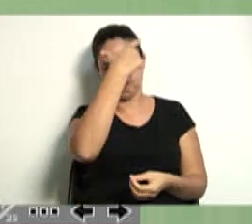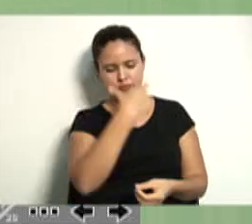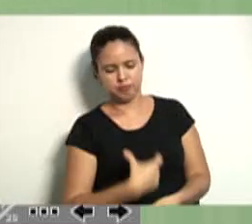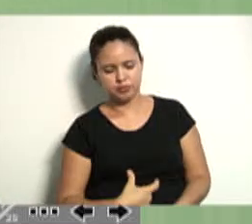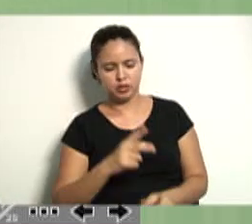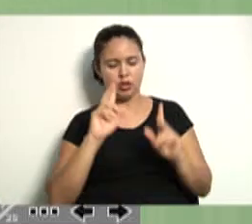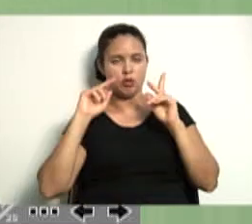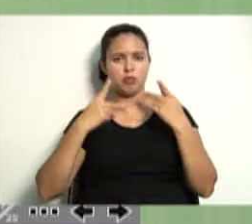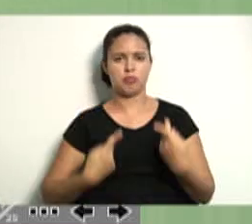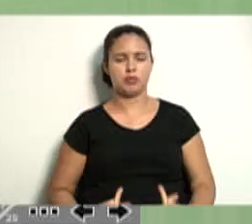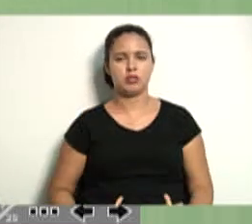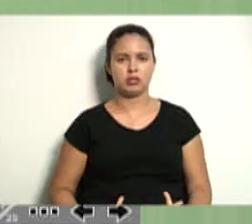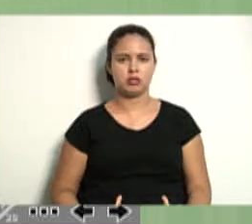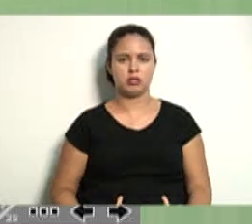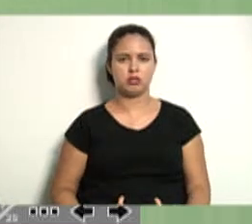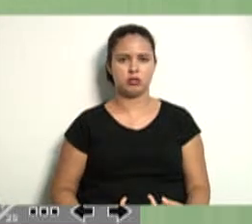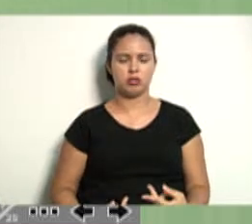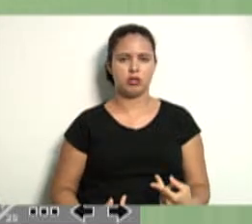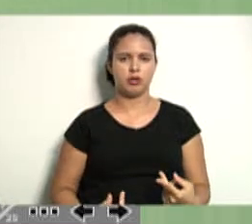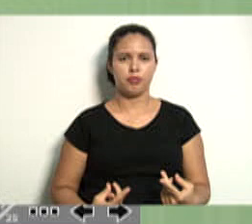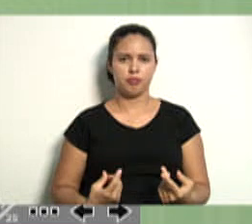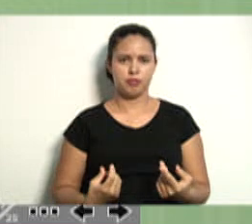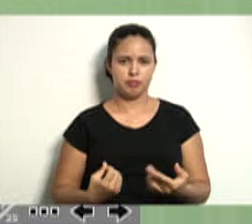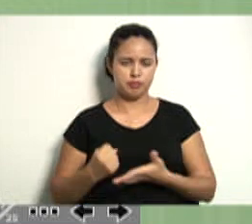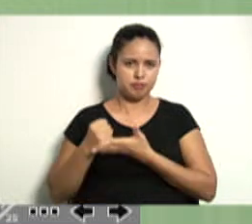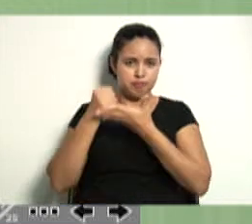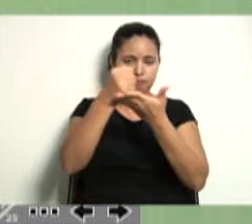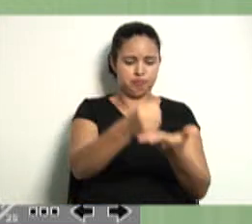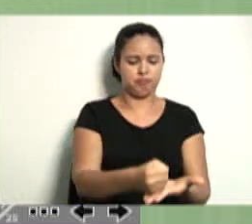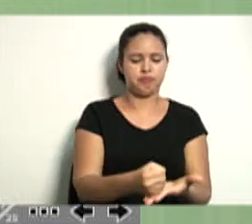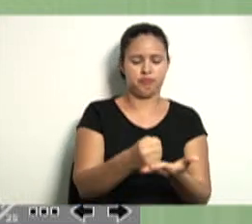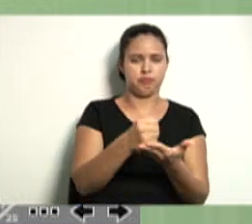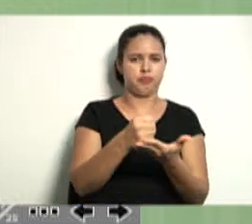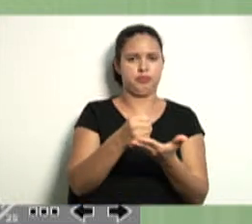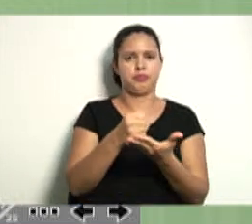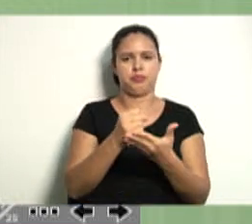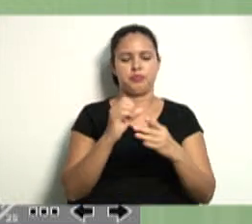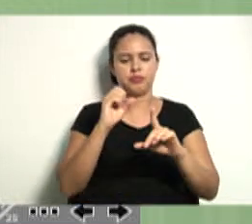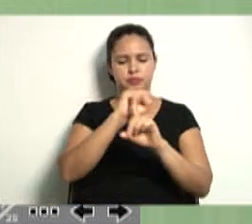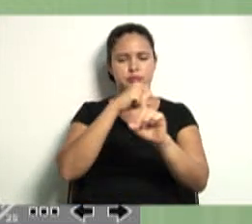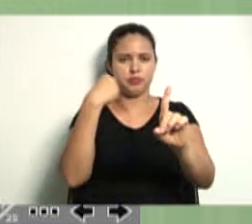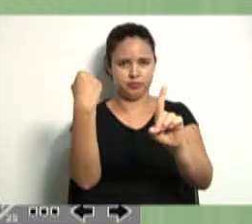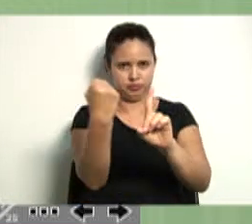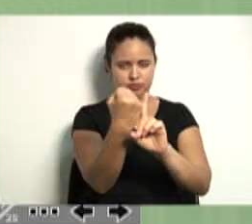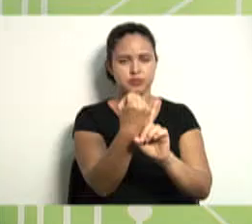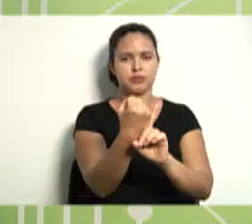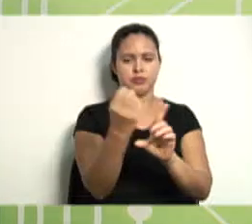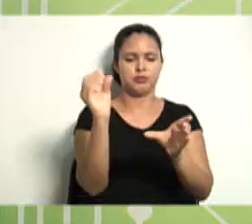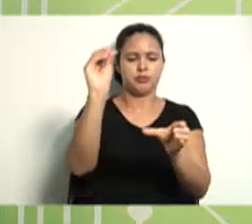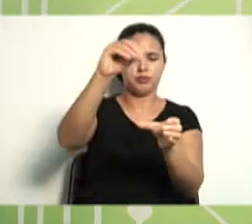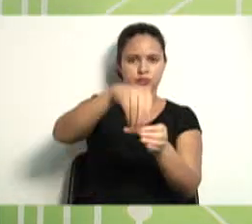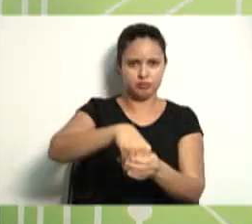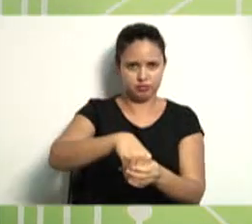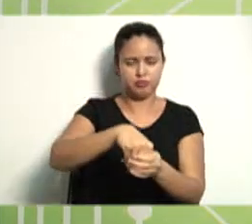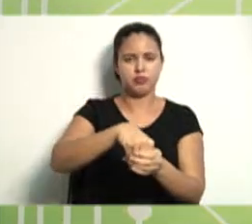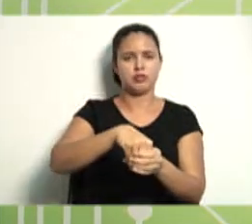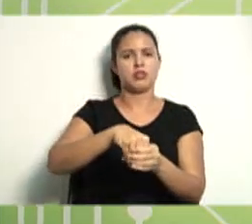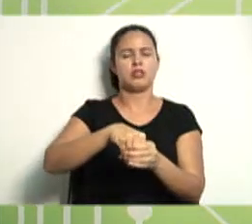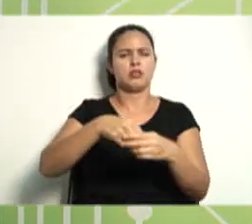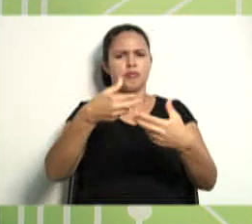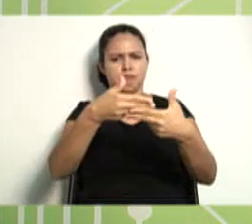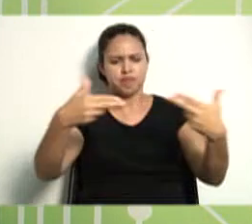intervimos na realidade física para poder realizar as nossas necessidades, tanto